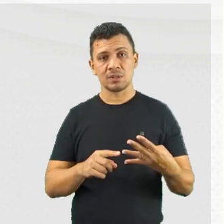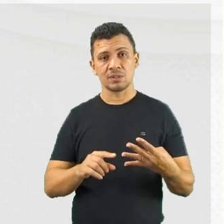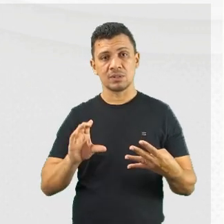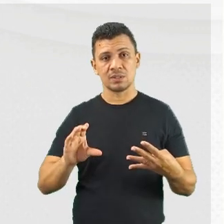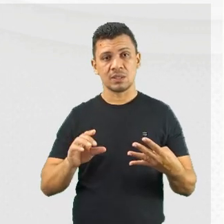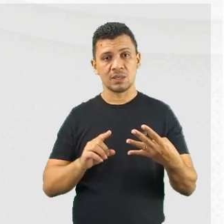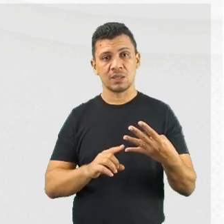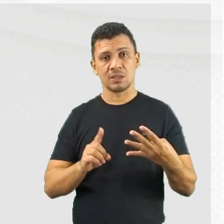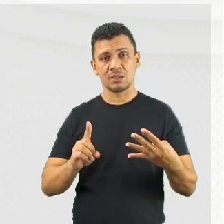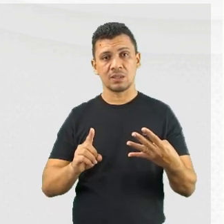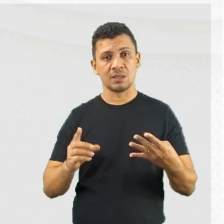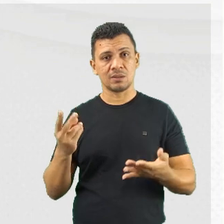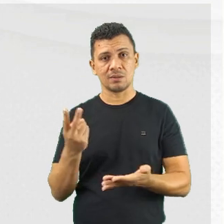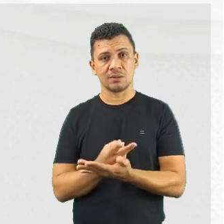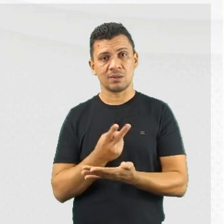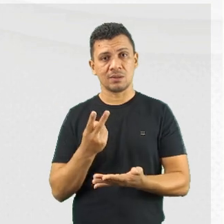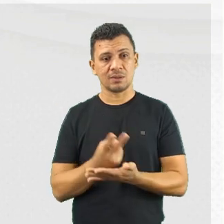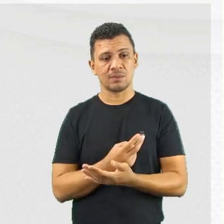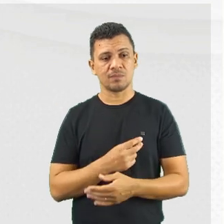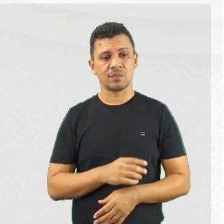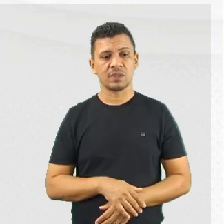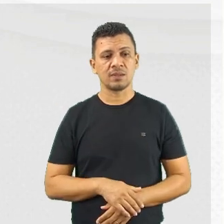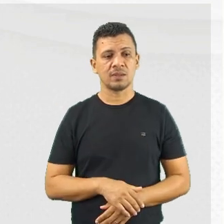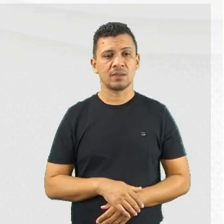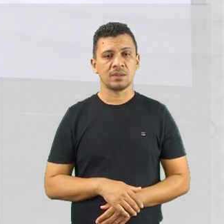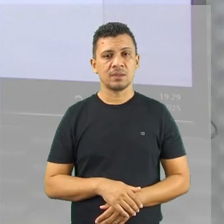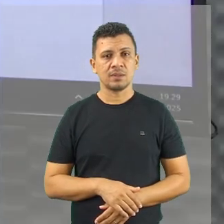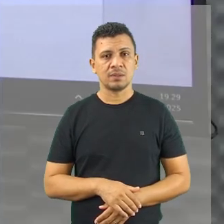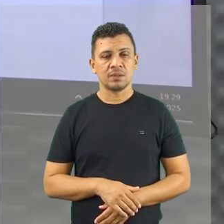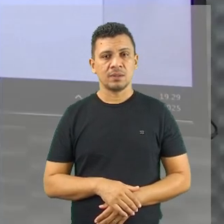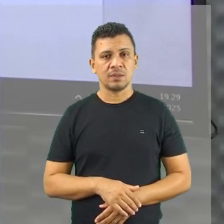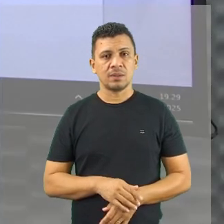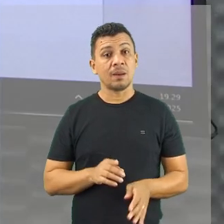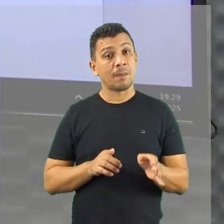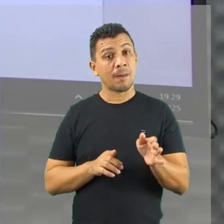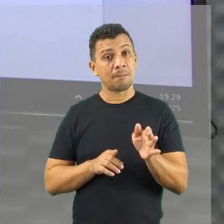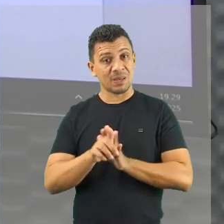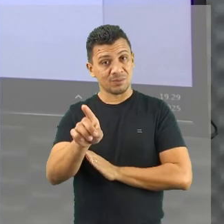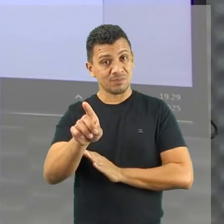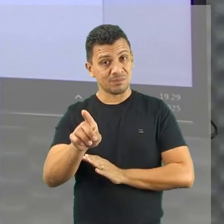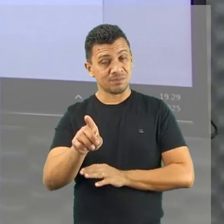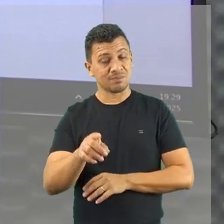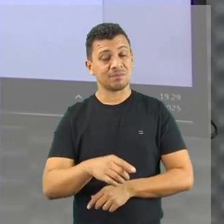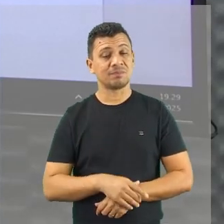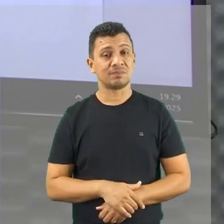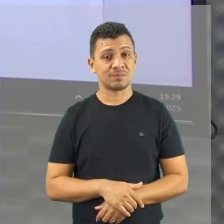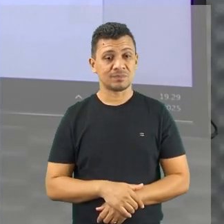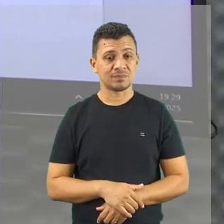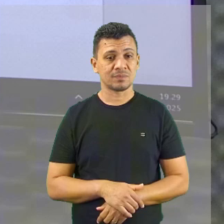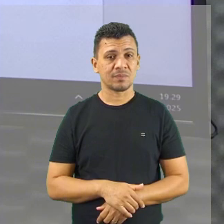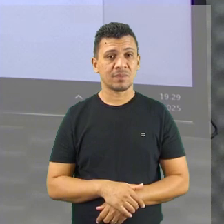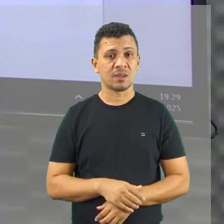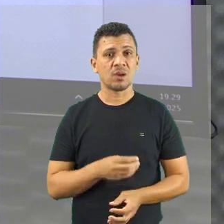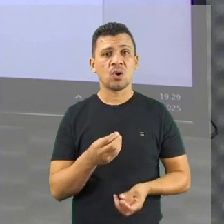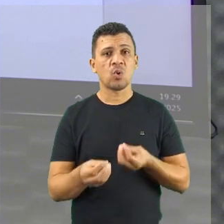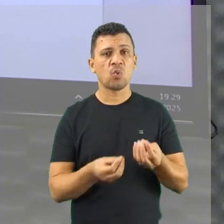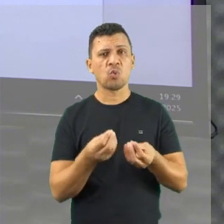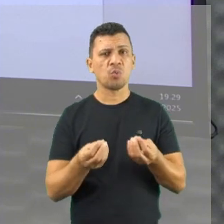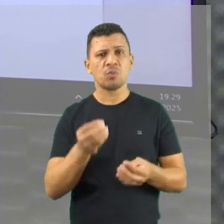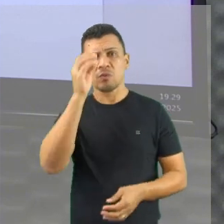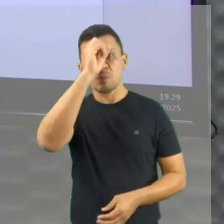D está fora. Mas aí eu quero te fazer uma outra pergunta. Daí, como é que eu vou memorizar isso,